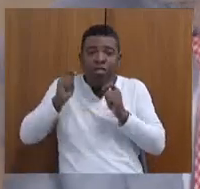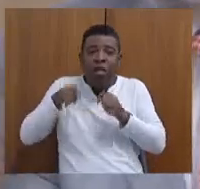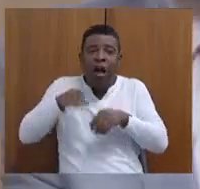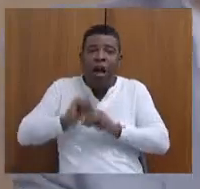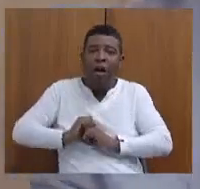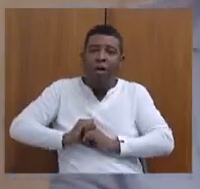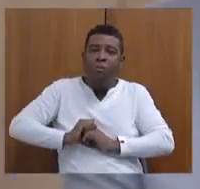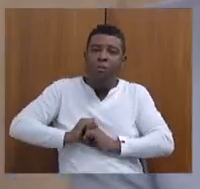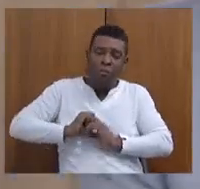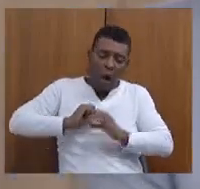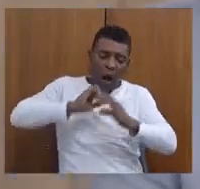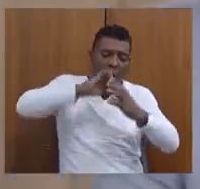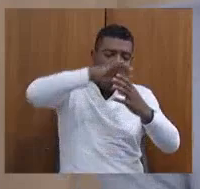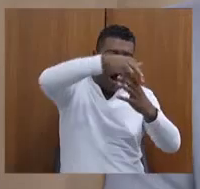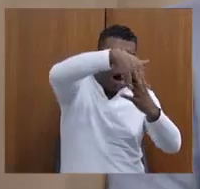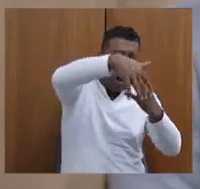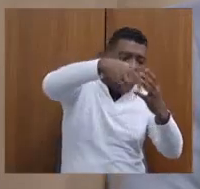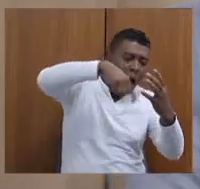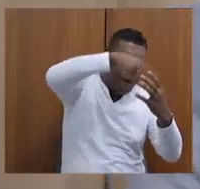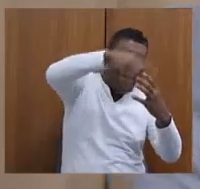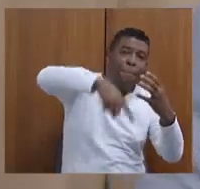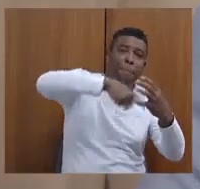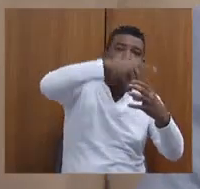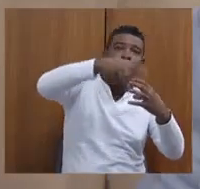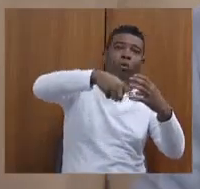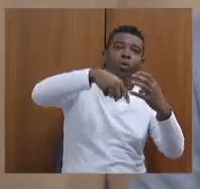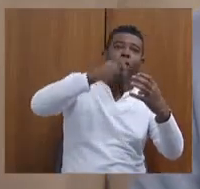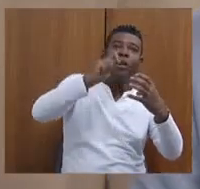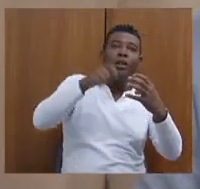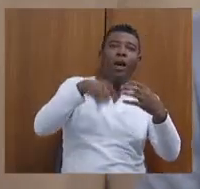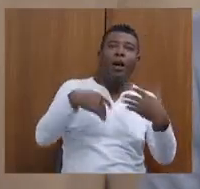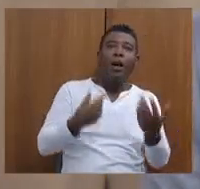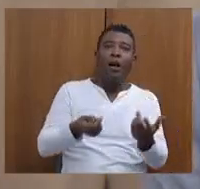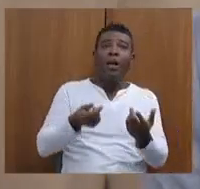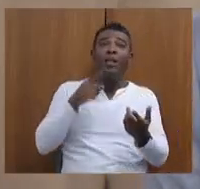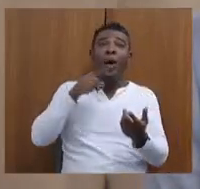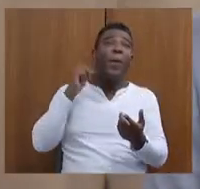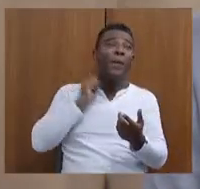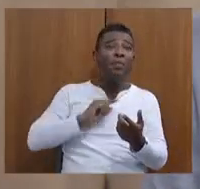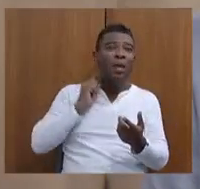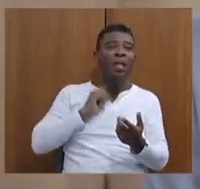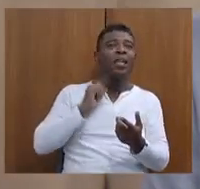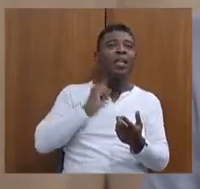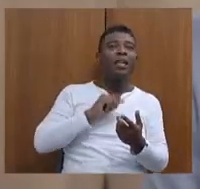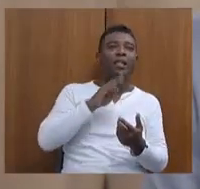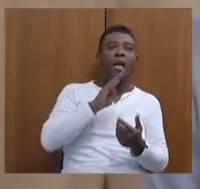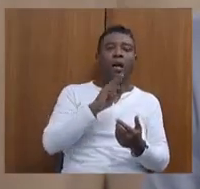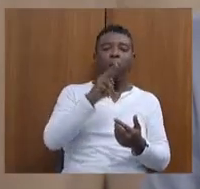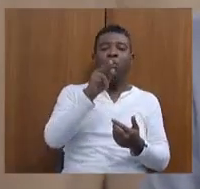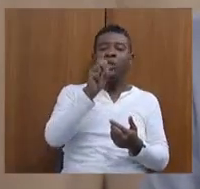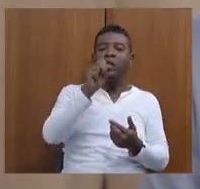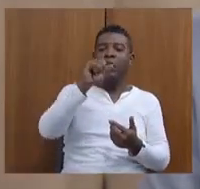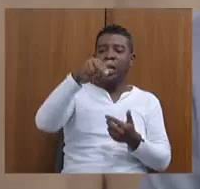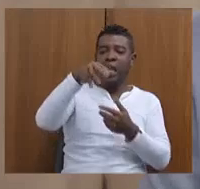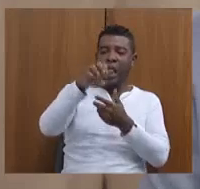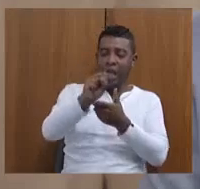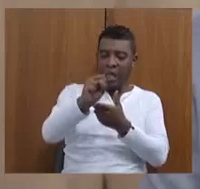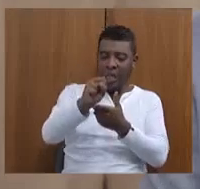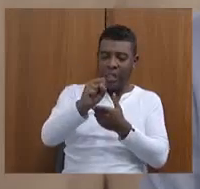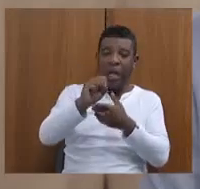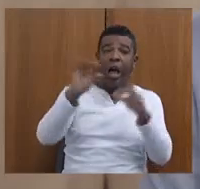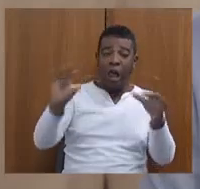leite para o mundo então nós estamos fazendo esse Minas Connection é uma uma um